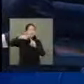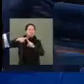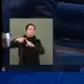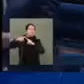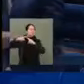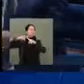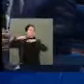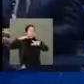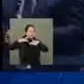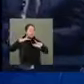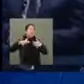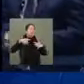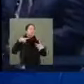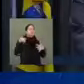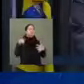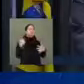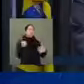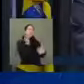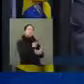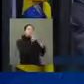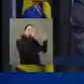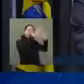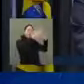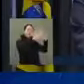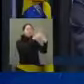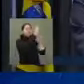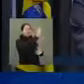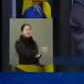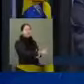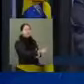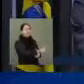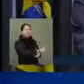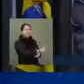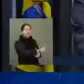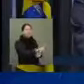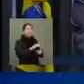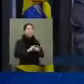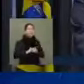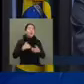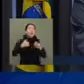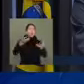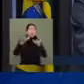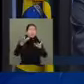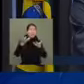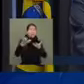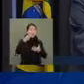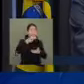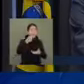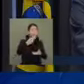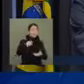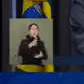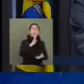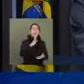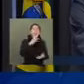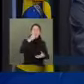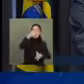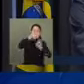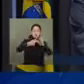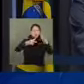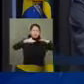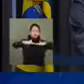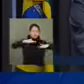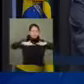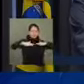de Dow e o APAI. Parabéns. Muito obrigado, senador Cajuru. Eu quero dizer que conheço o seu projeto lá em Águas Lindas. O